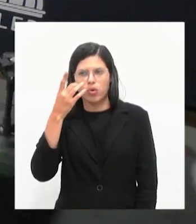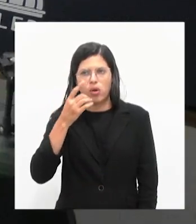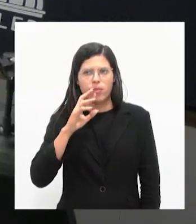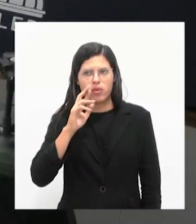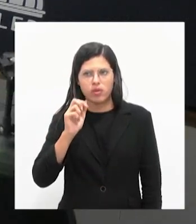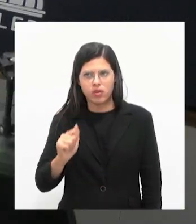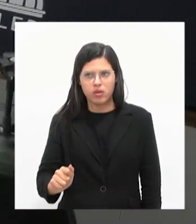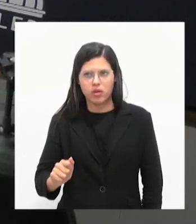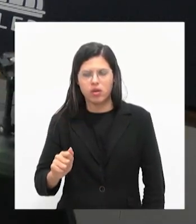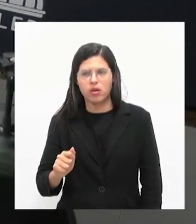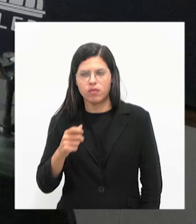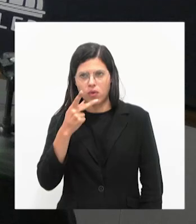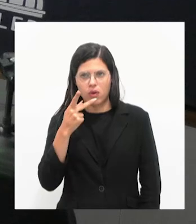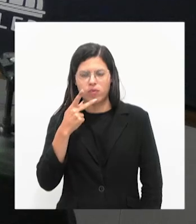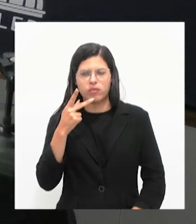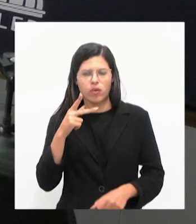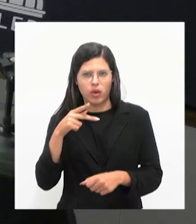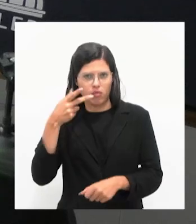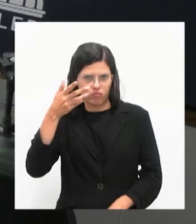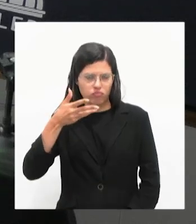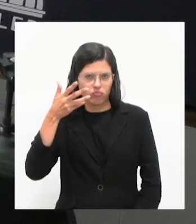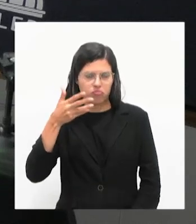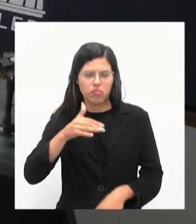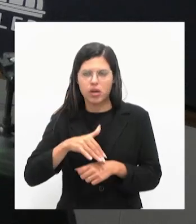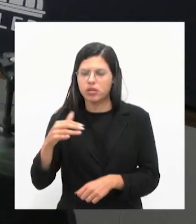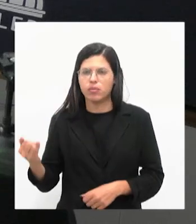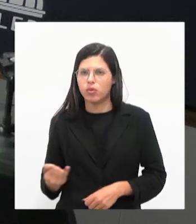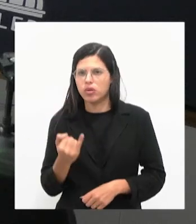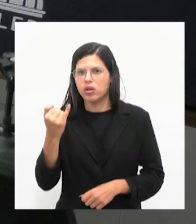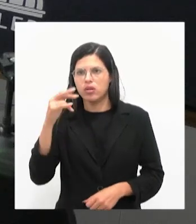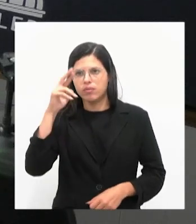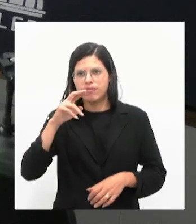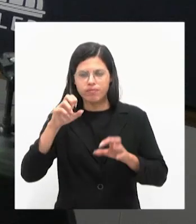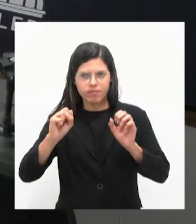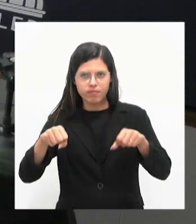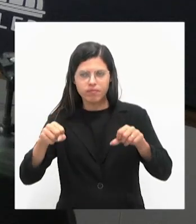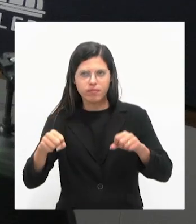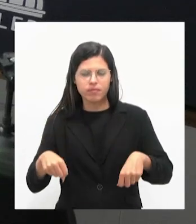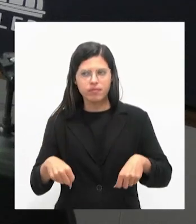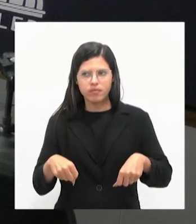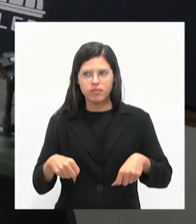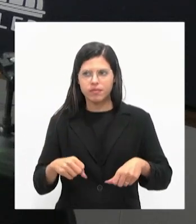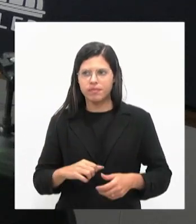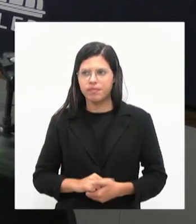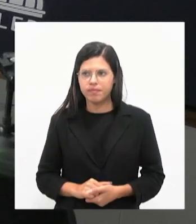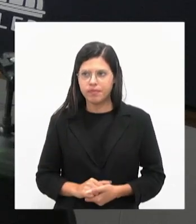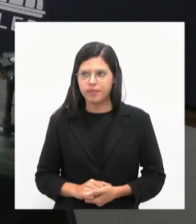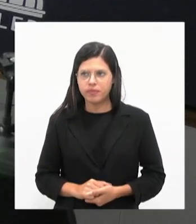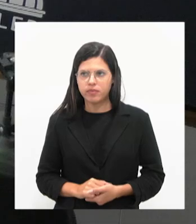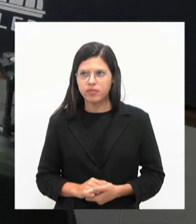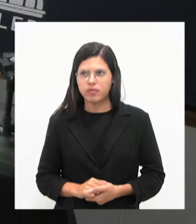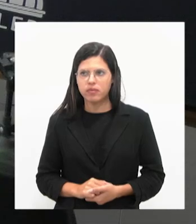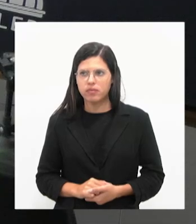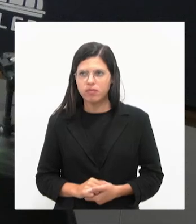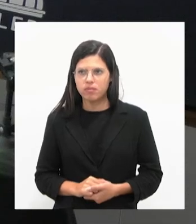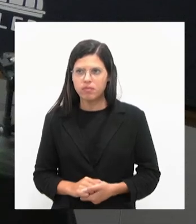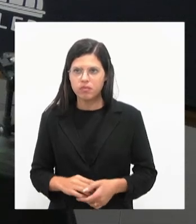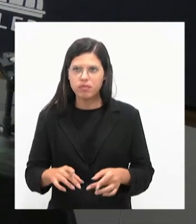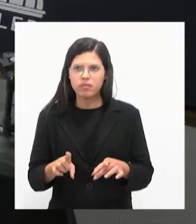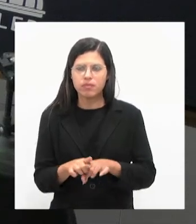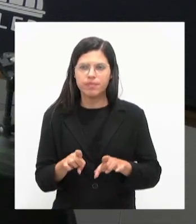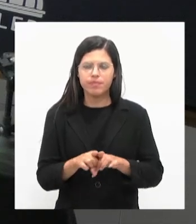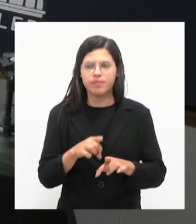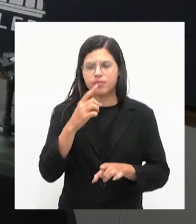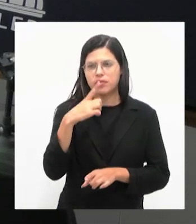mais importantes em todas as fiscalizações dos motoboys, para também com as operações, né, com as imagens da polícia